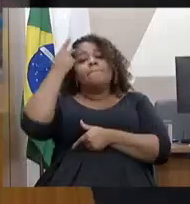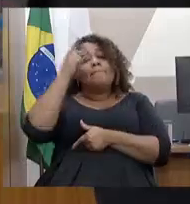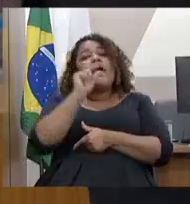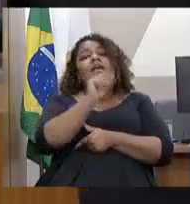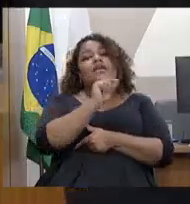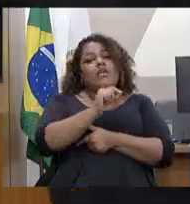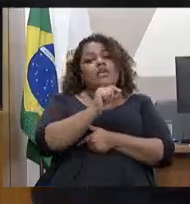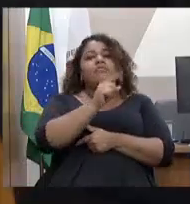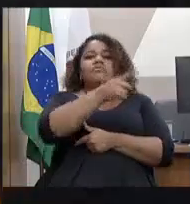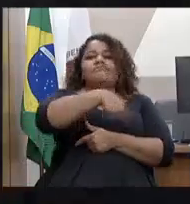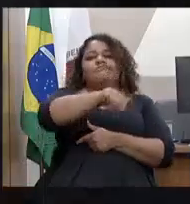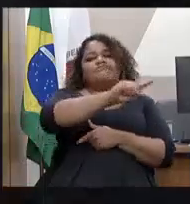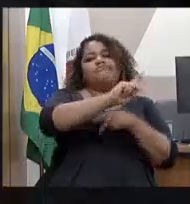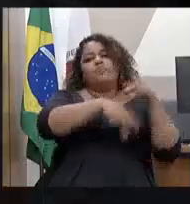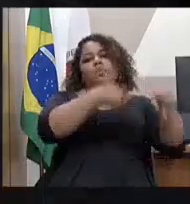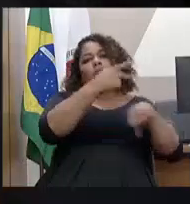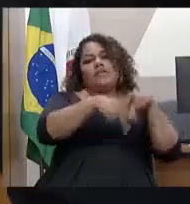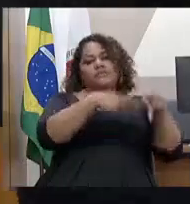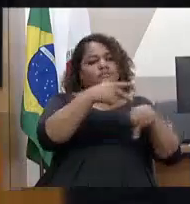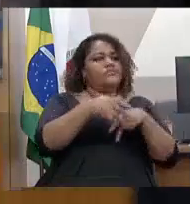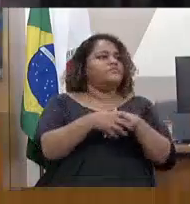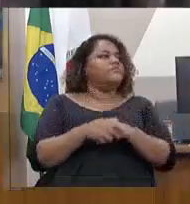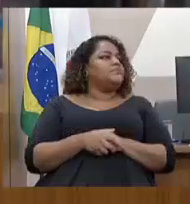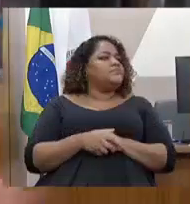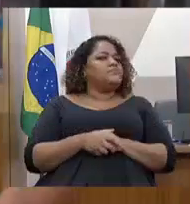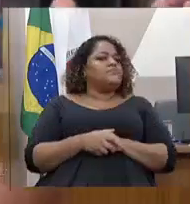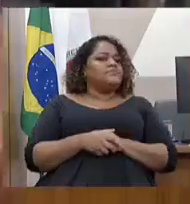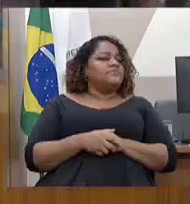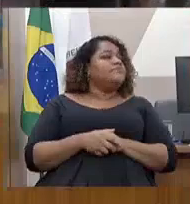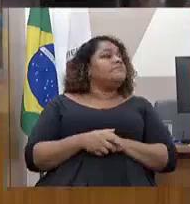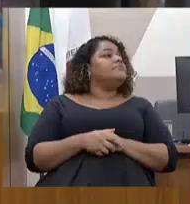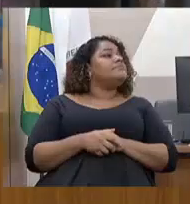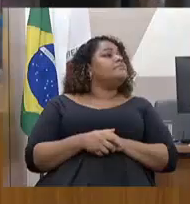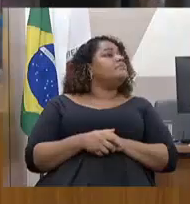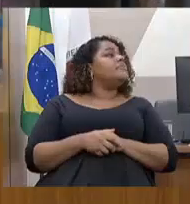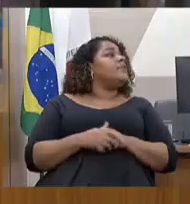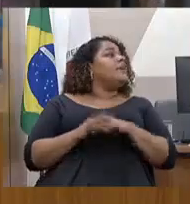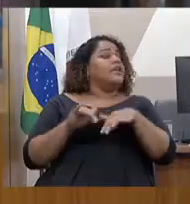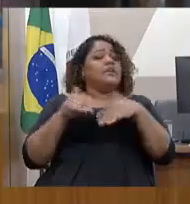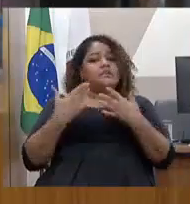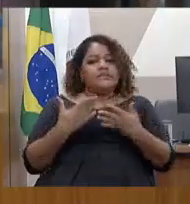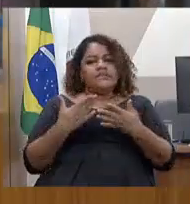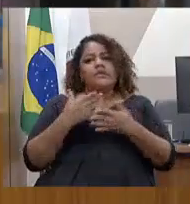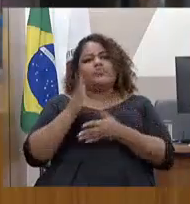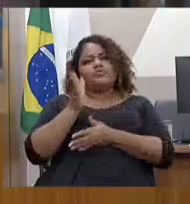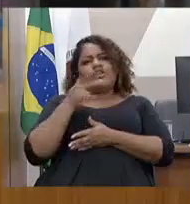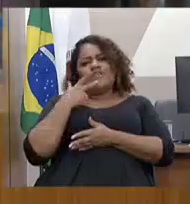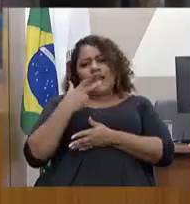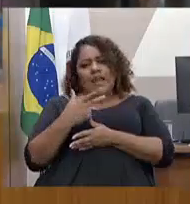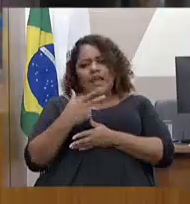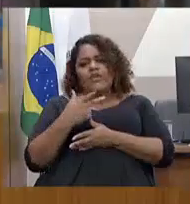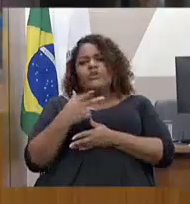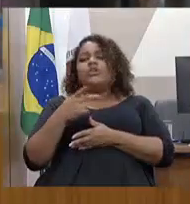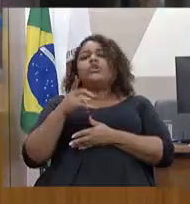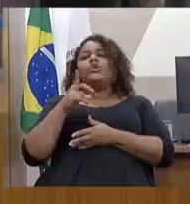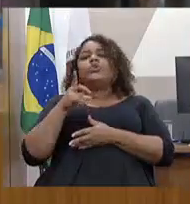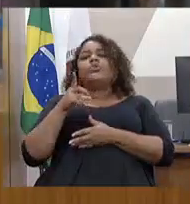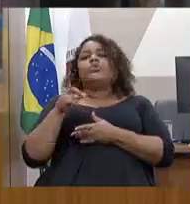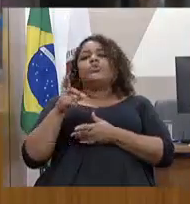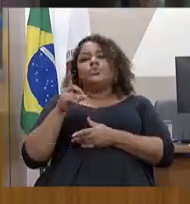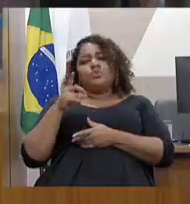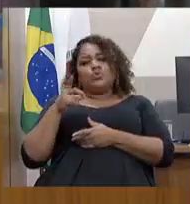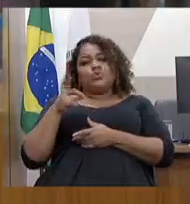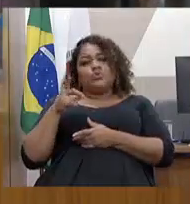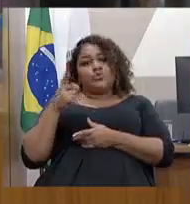essa quando eu falei aqui né Doutora menina já se ofereceu e a gente já leva lá o pedido